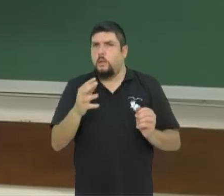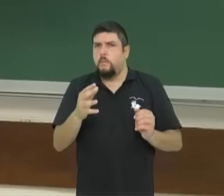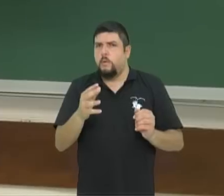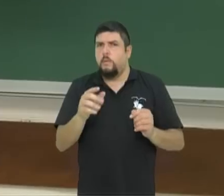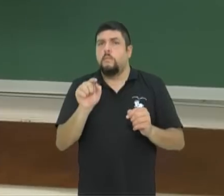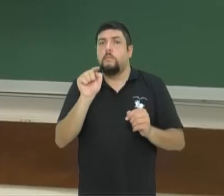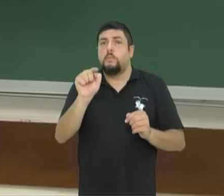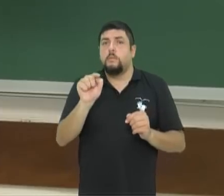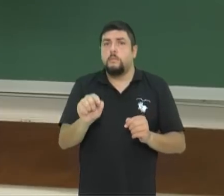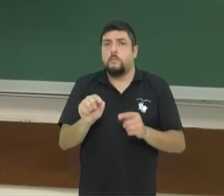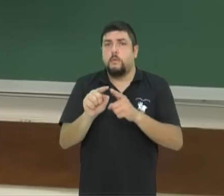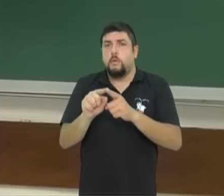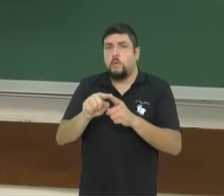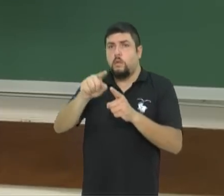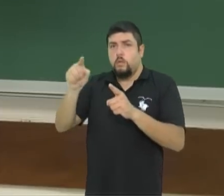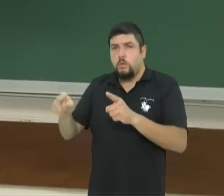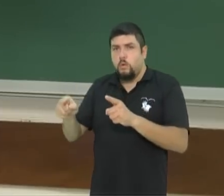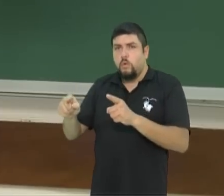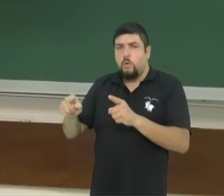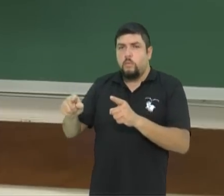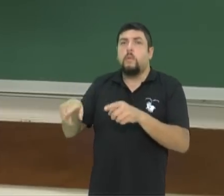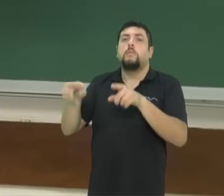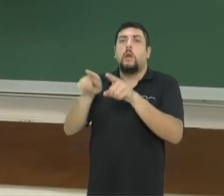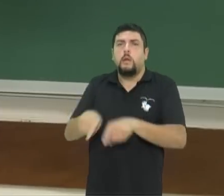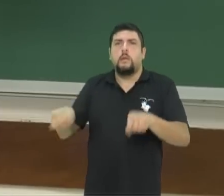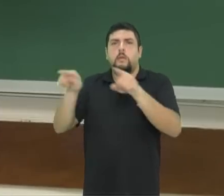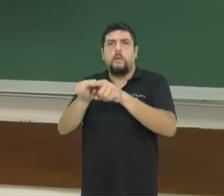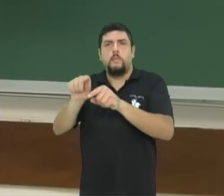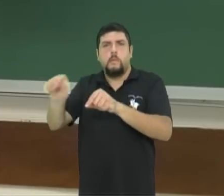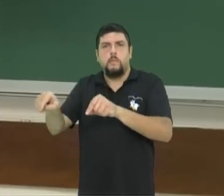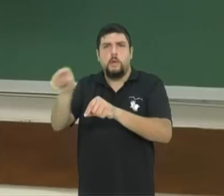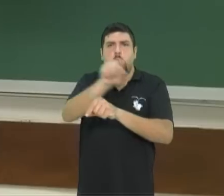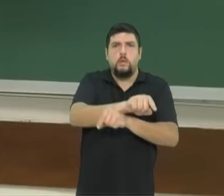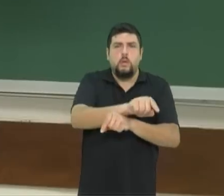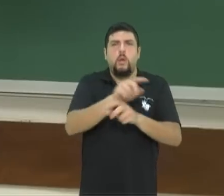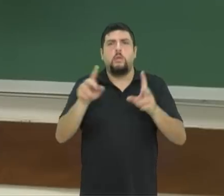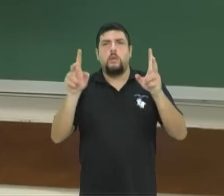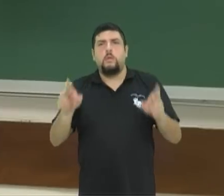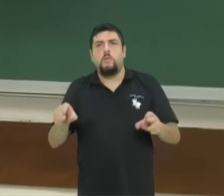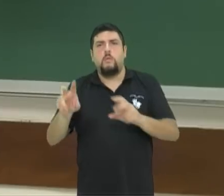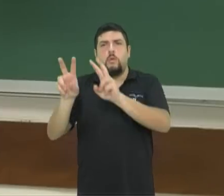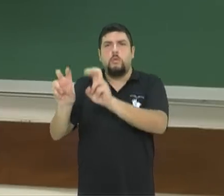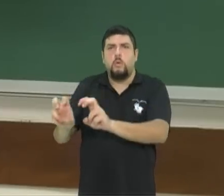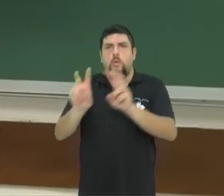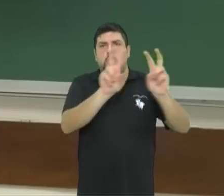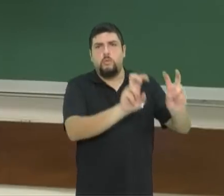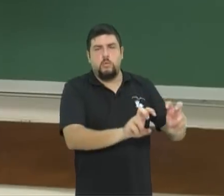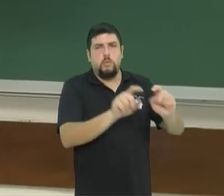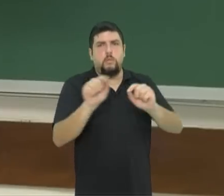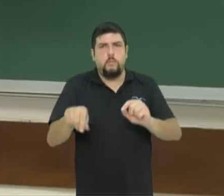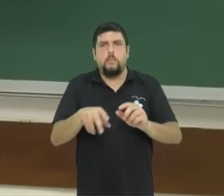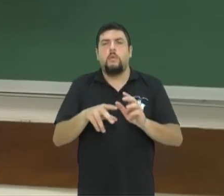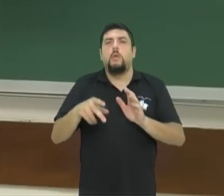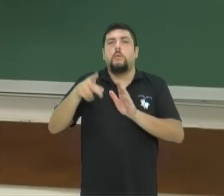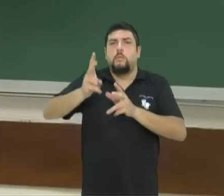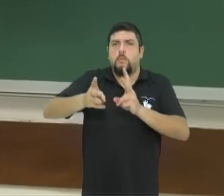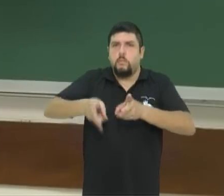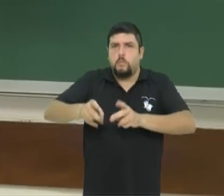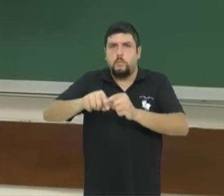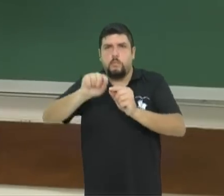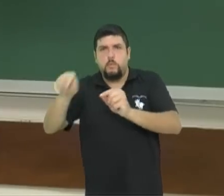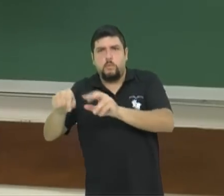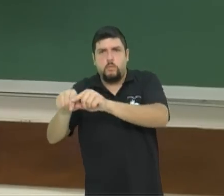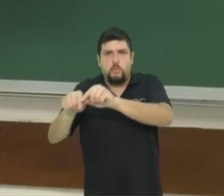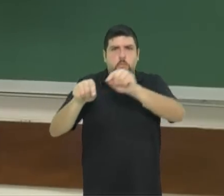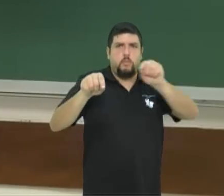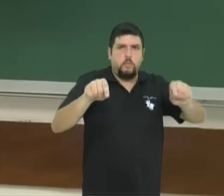ao que eu vou falar na sequência, né? Eu posso colocar no lugar de 2 pontos entre vírgulas, ou seja, né? Ou